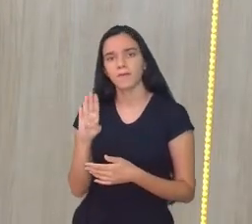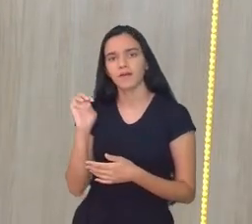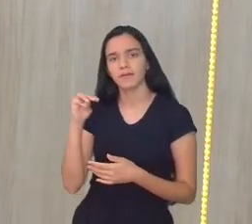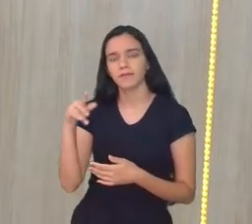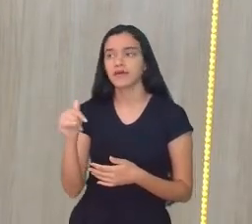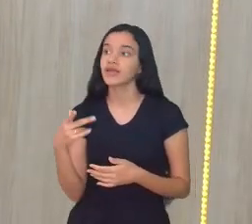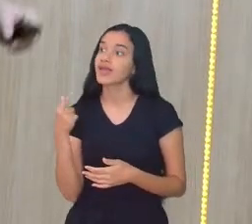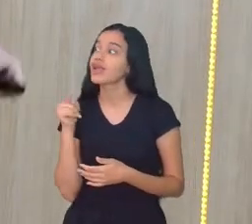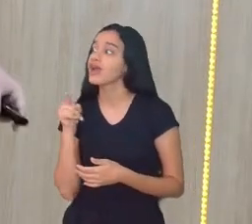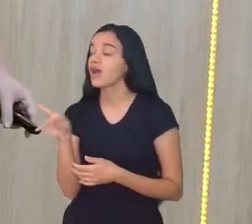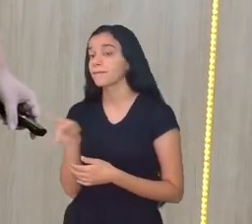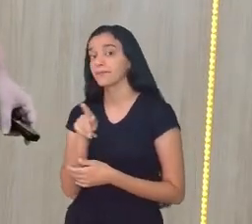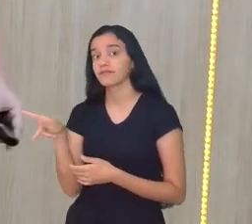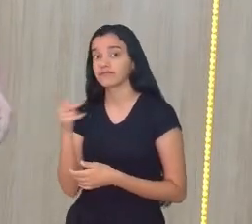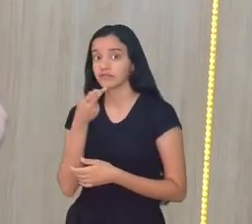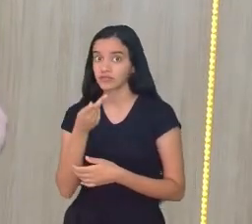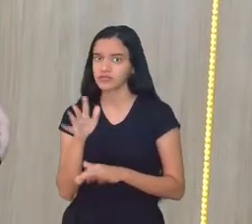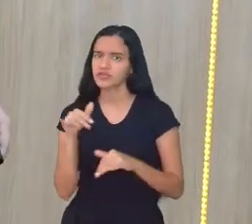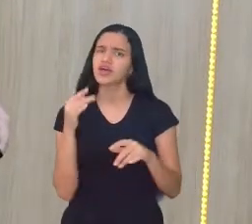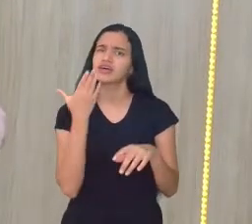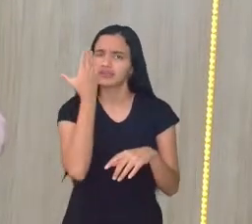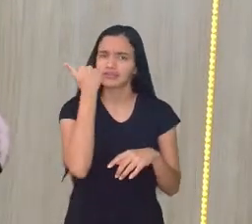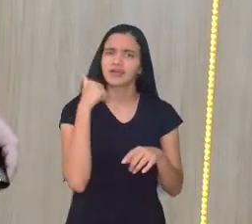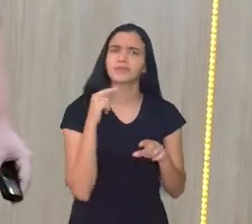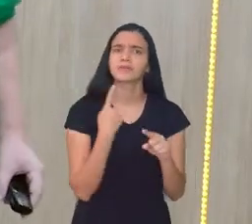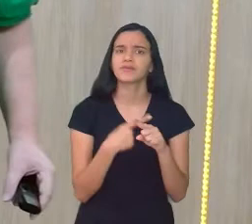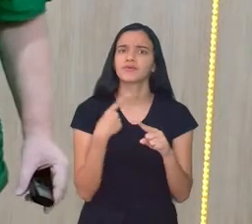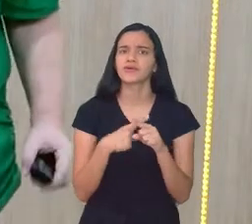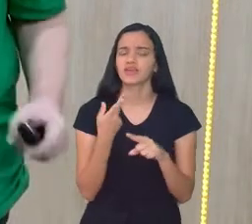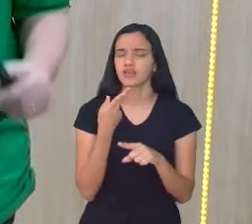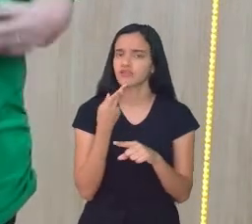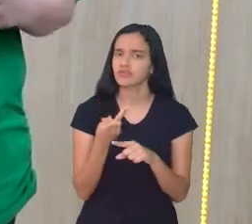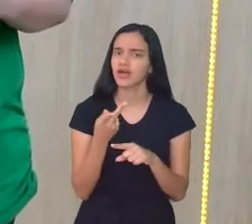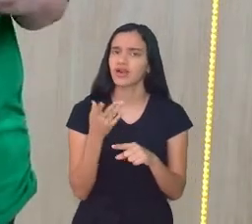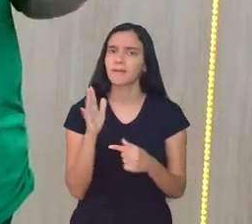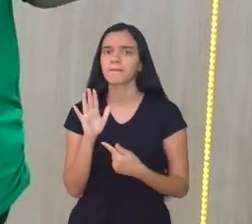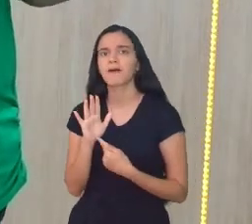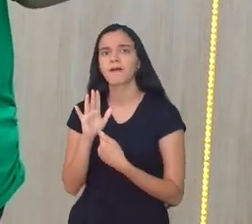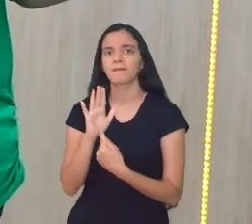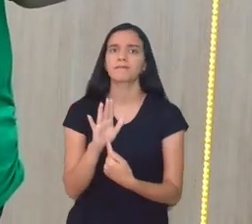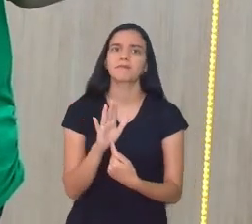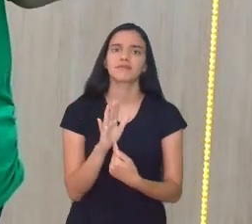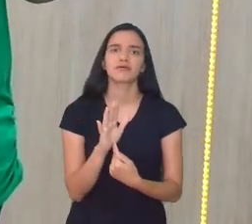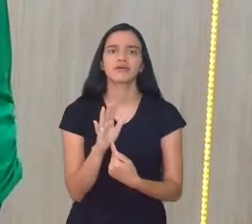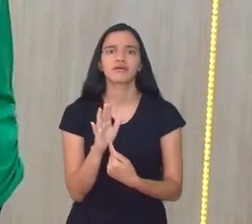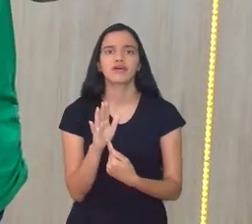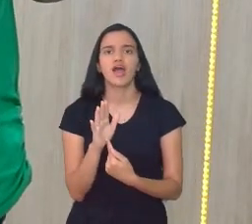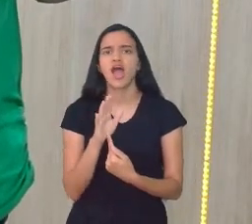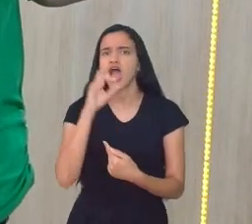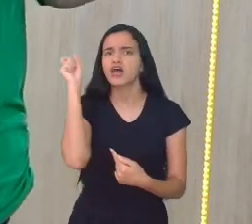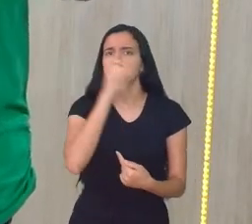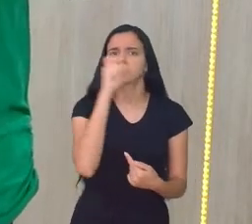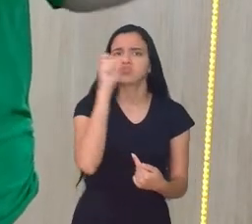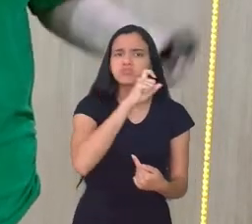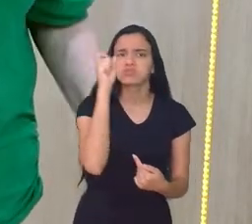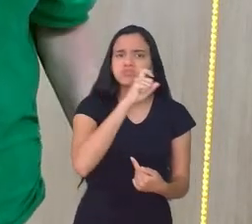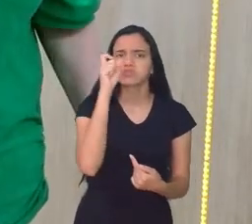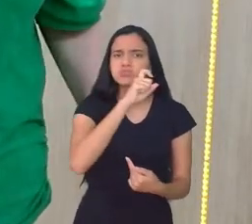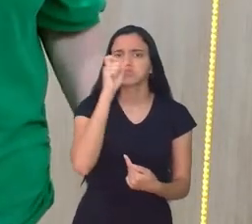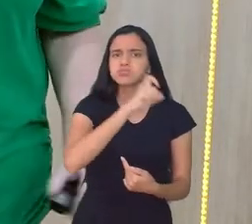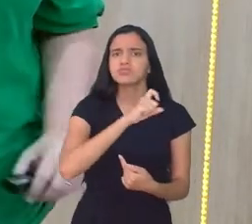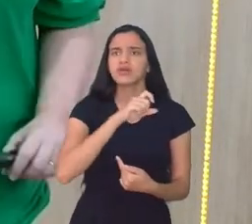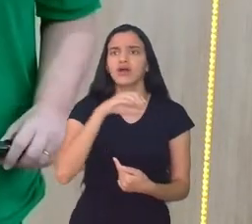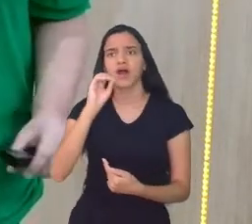ele não diz. Sabe por que eu digo? Para mostrar para vocês que essa história de fake news, essa história